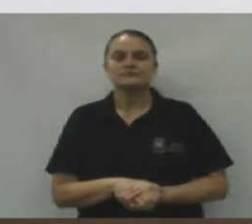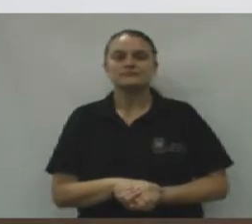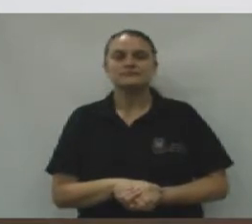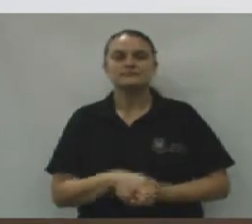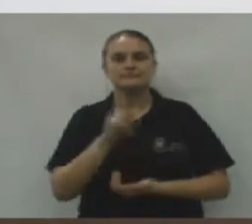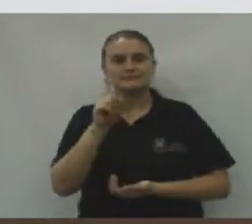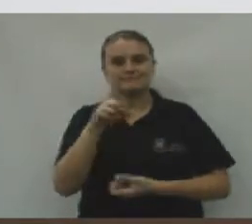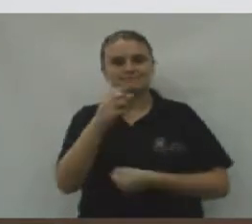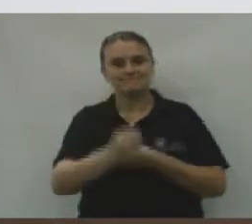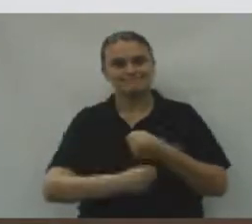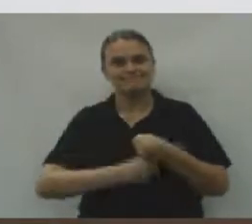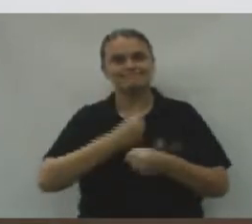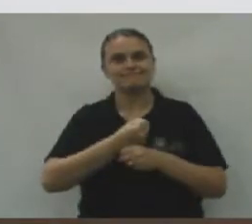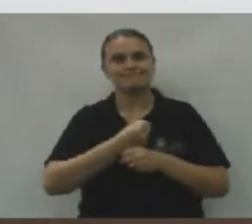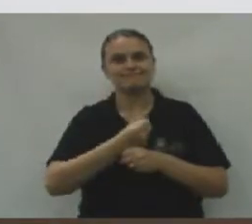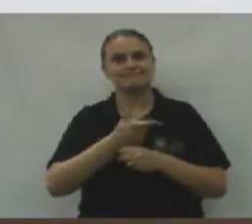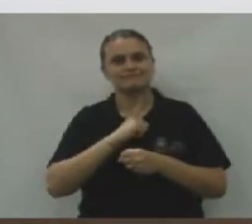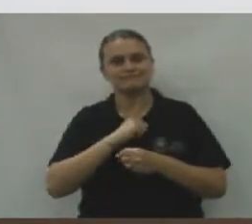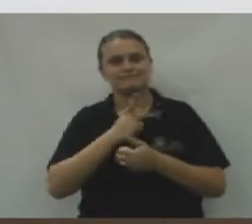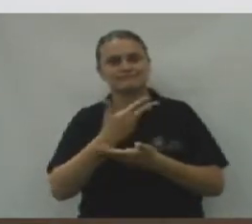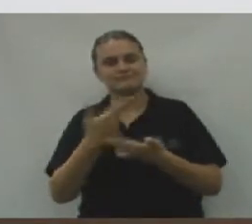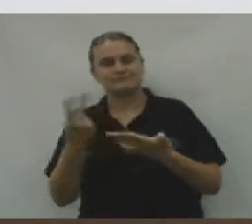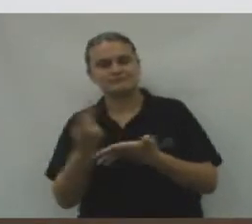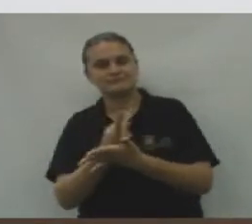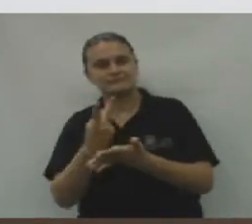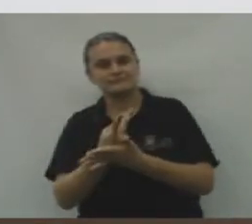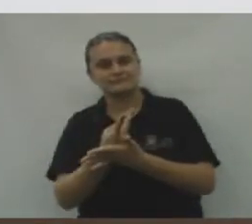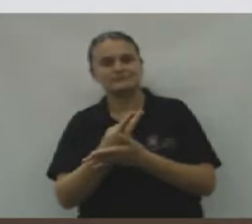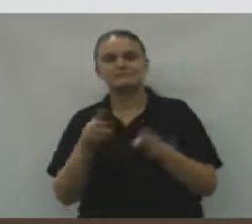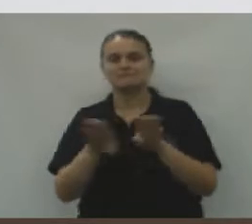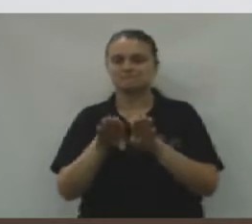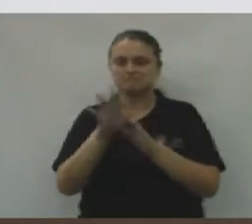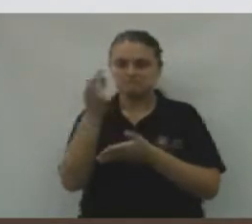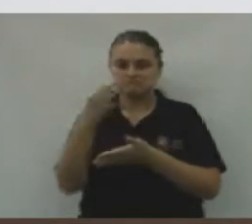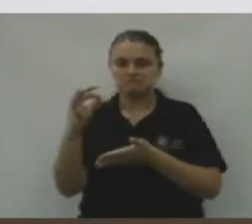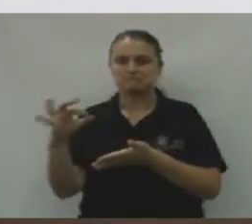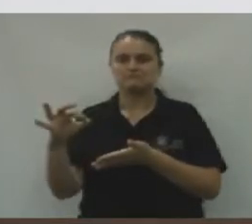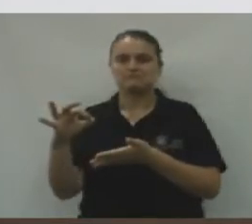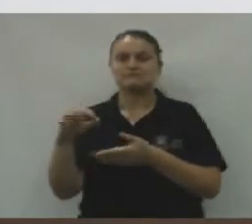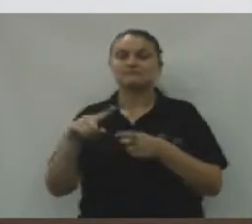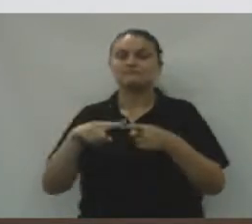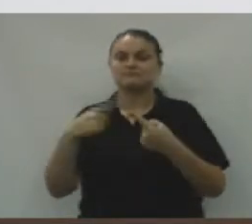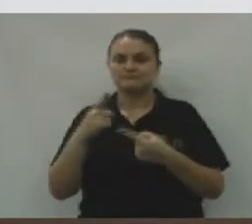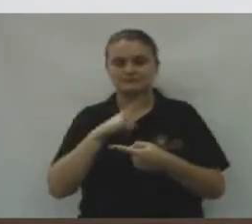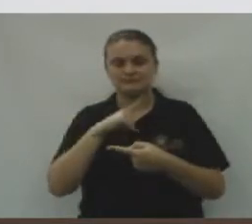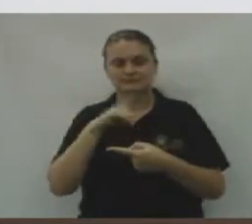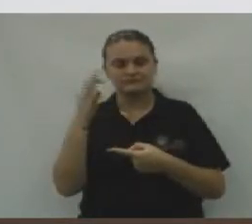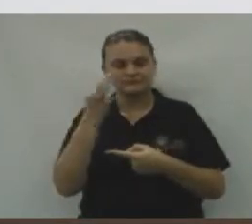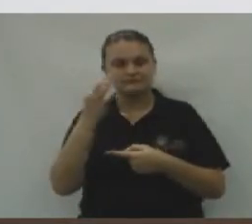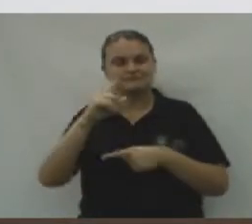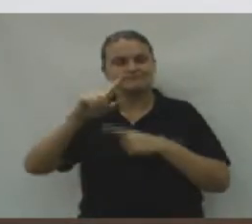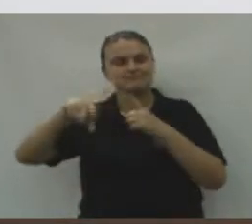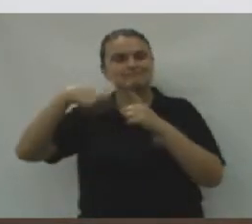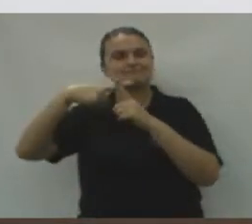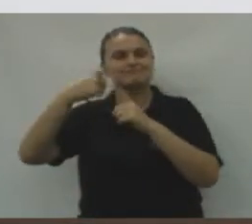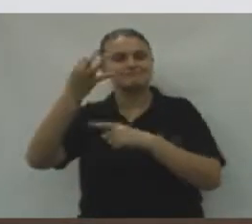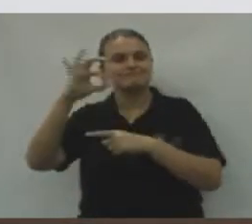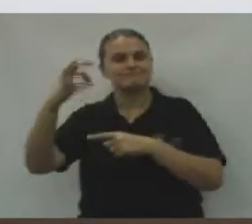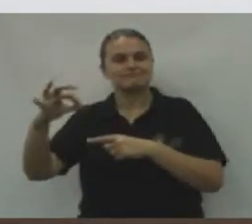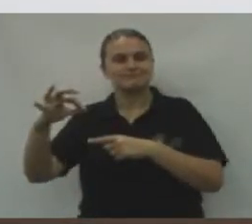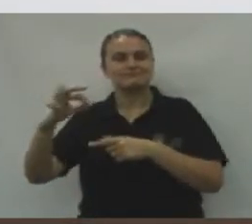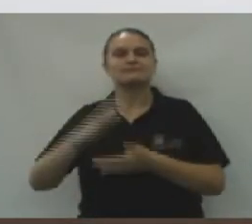Foi um ano que teve bastante erros, bastante acertos, mas, com certeza, muito mais acertos do